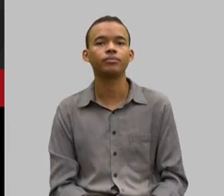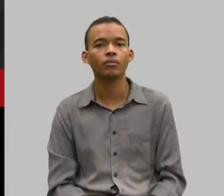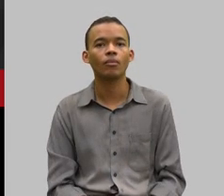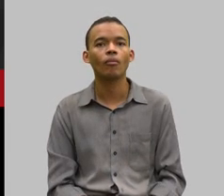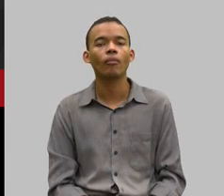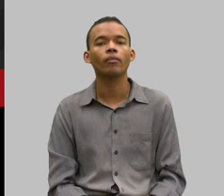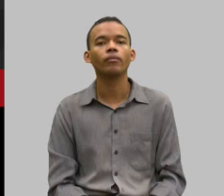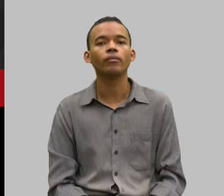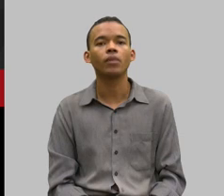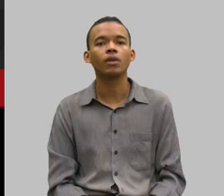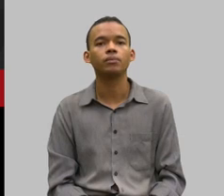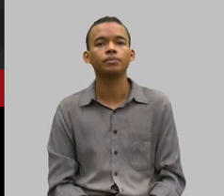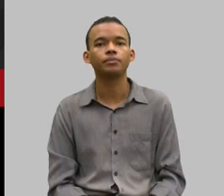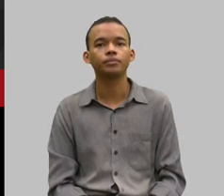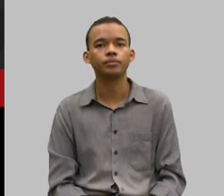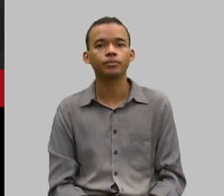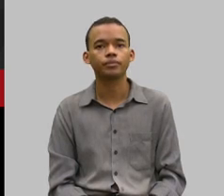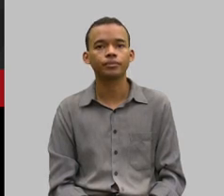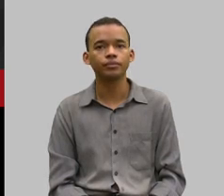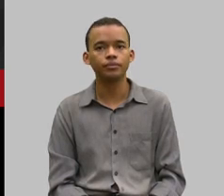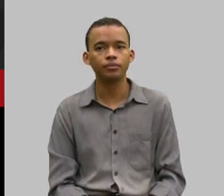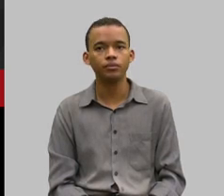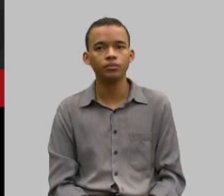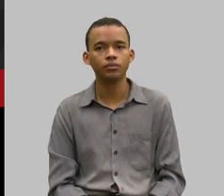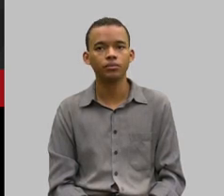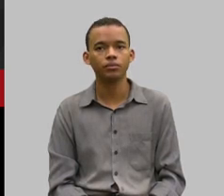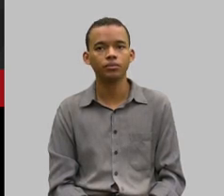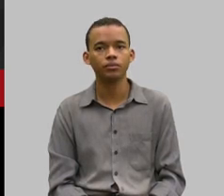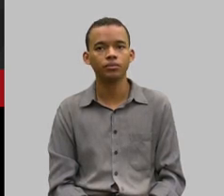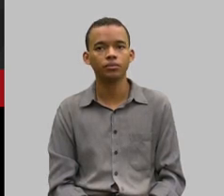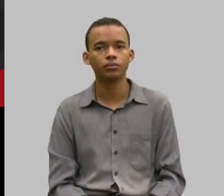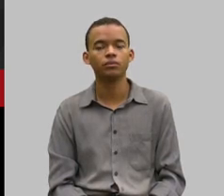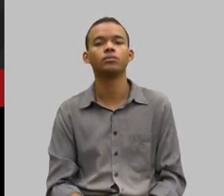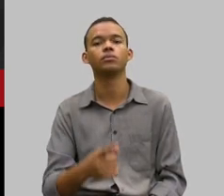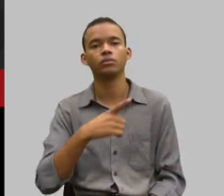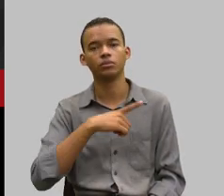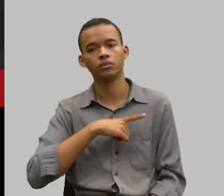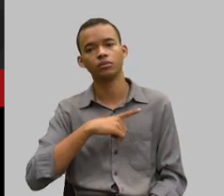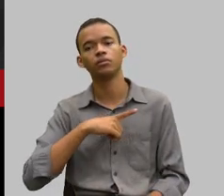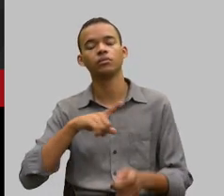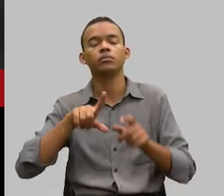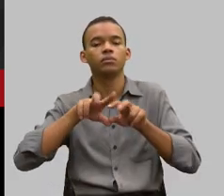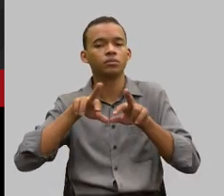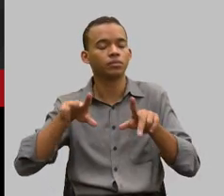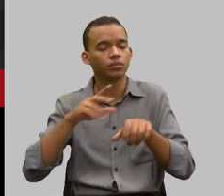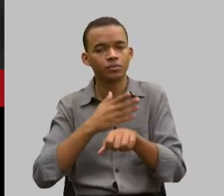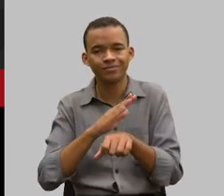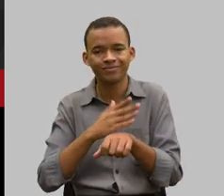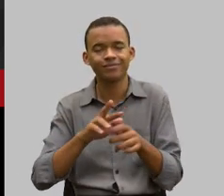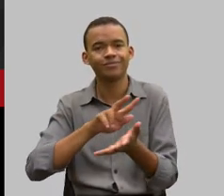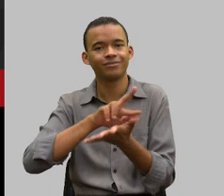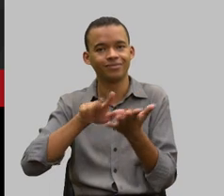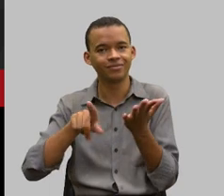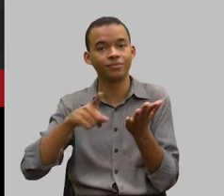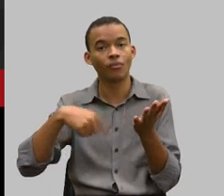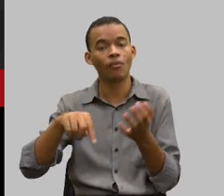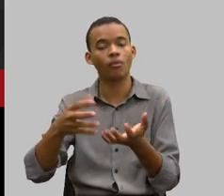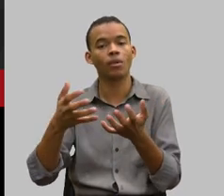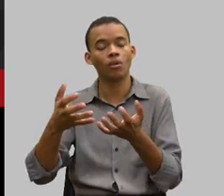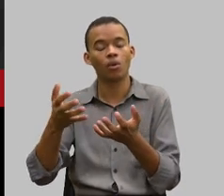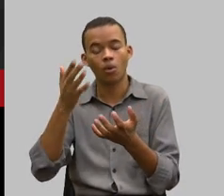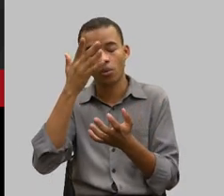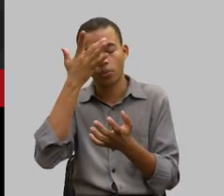Essas são ações diversas e pra gente angariar público angariar pessoas a gente Desde o ano passado a gente